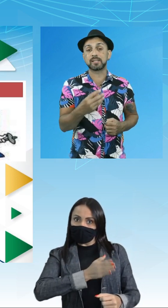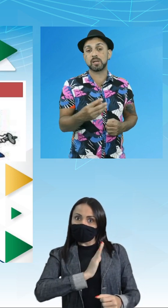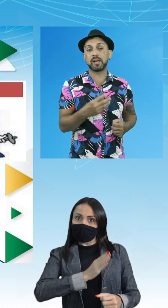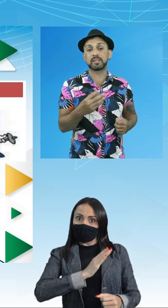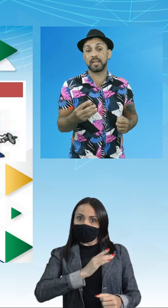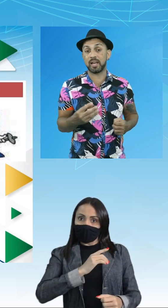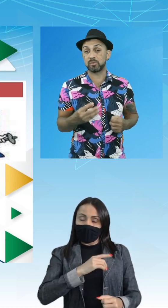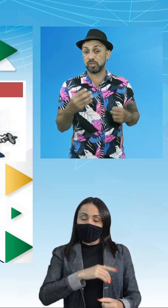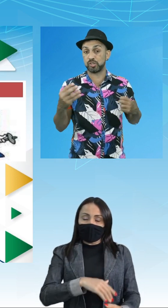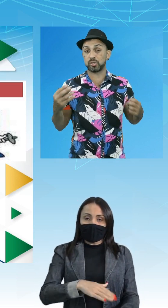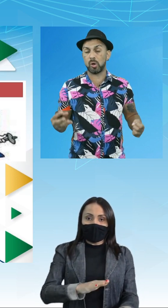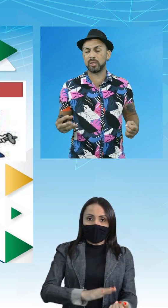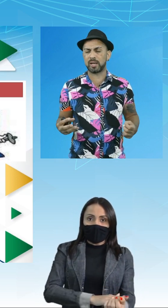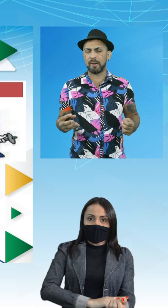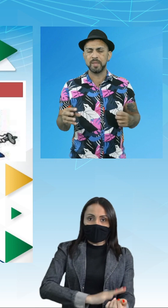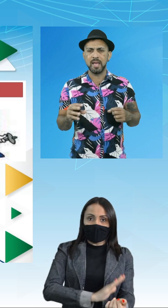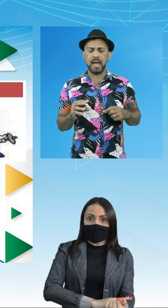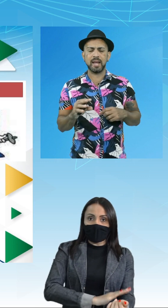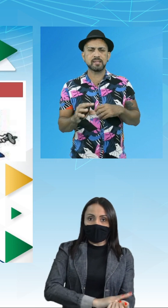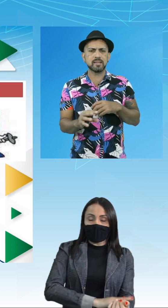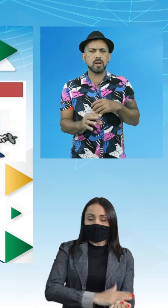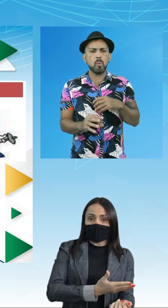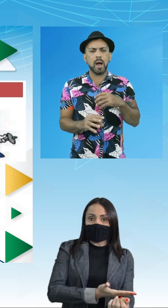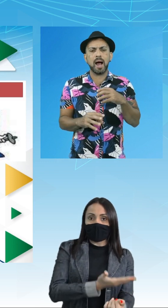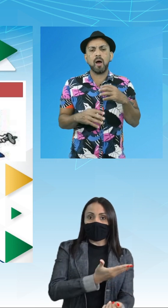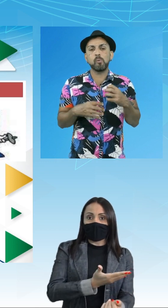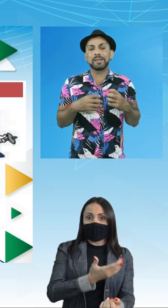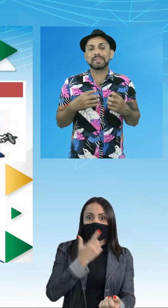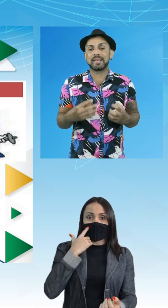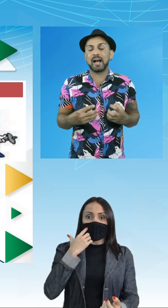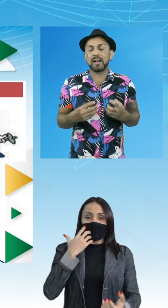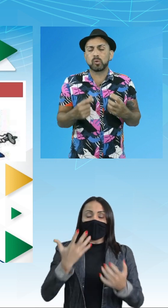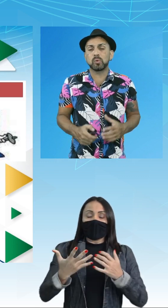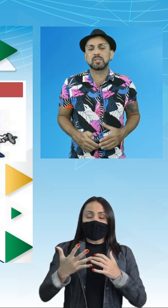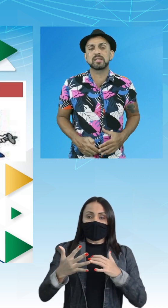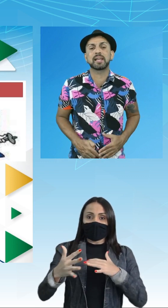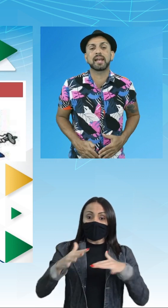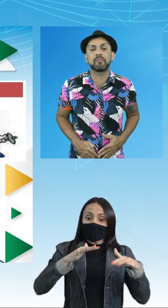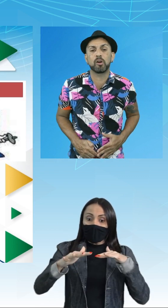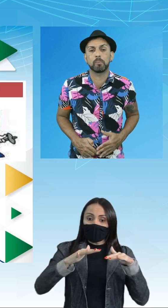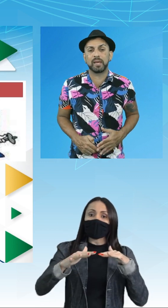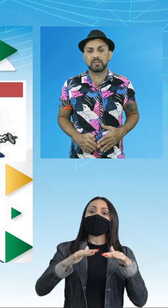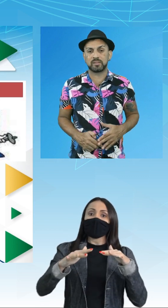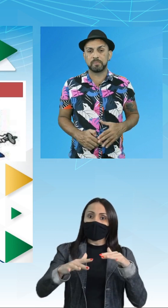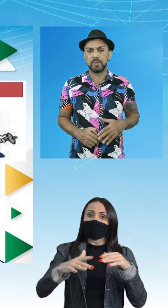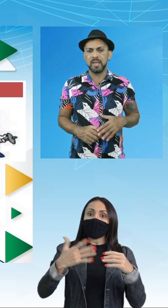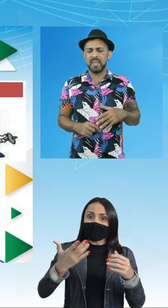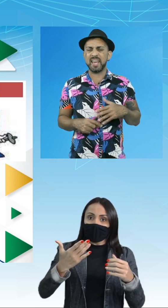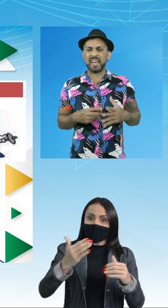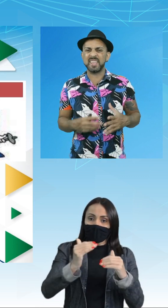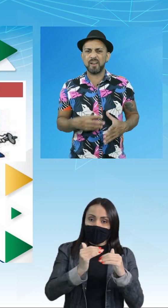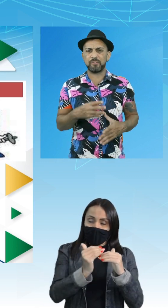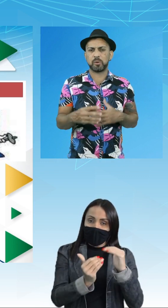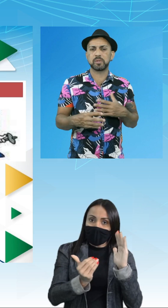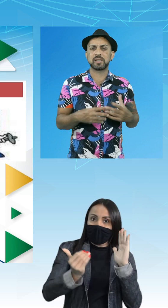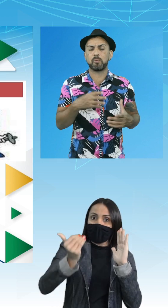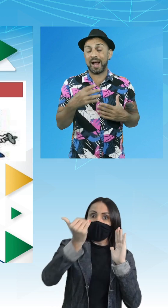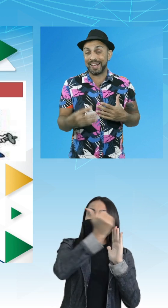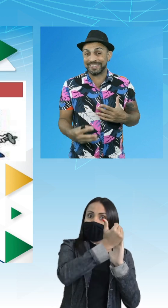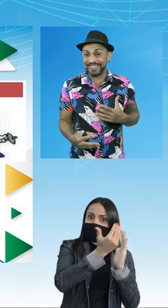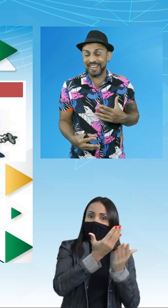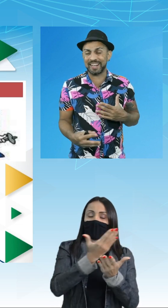a pressão arterial sistólica, elas irão aumentar consideravelmente. E aí a